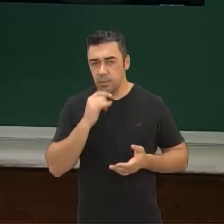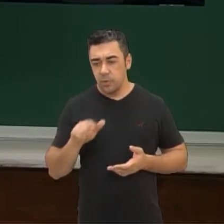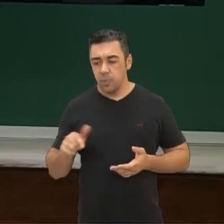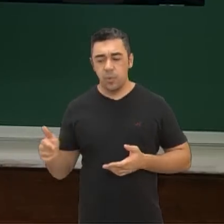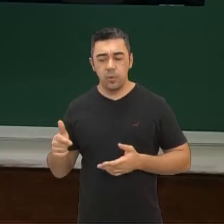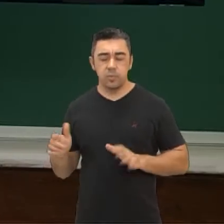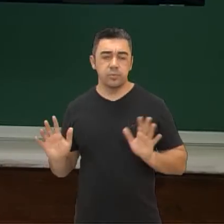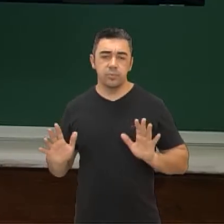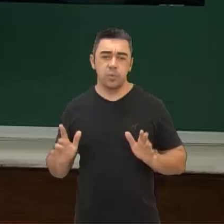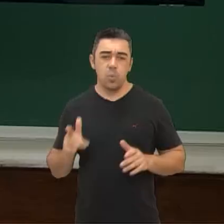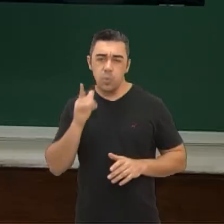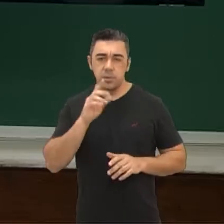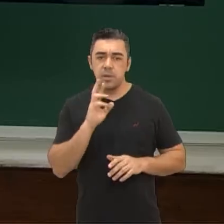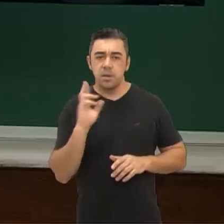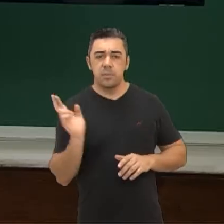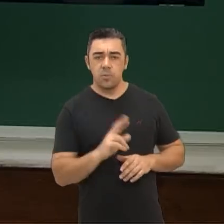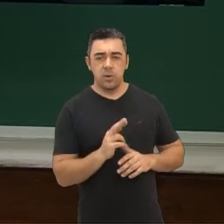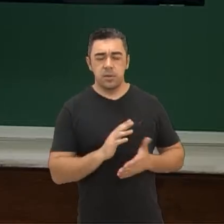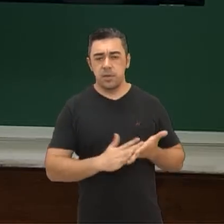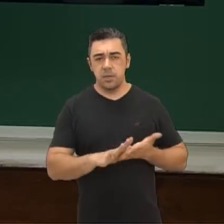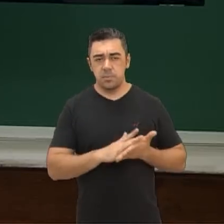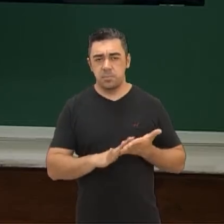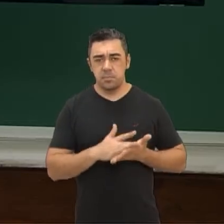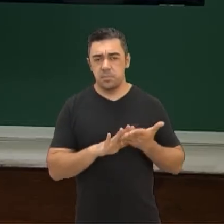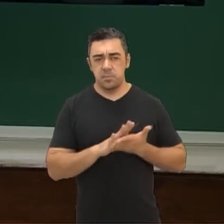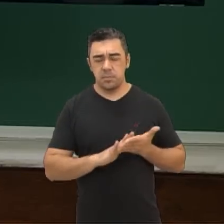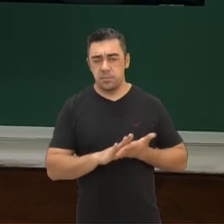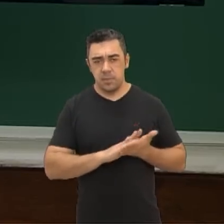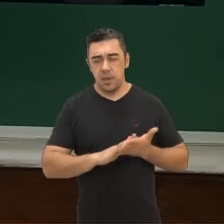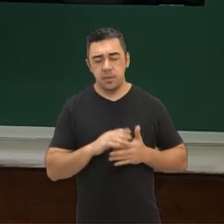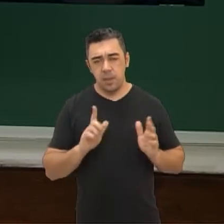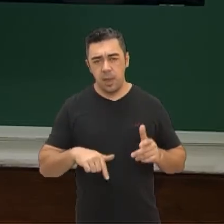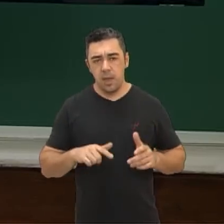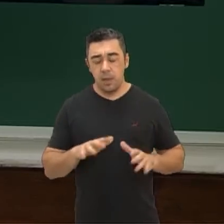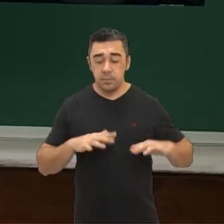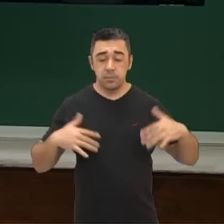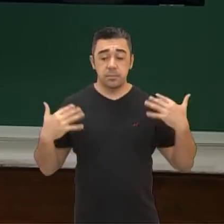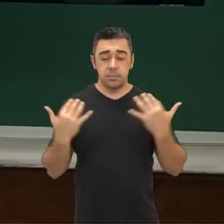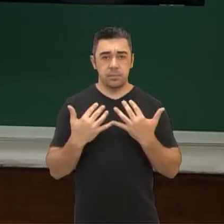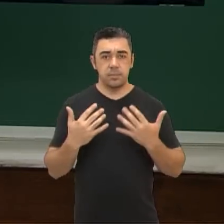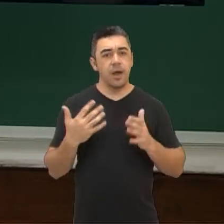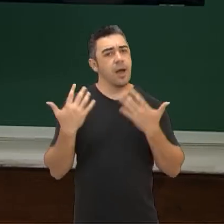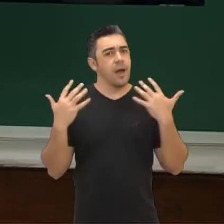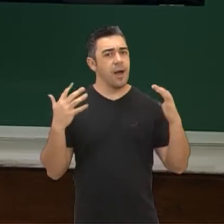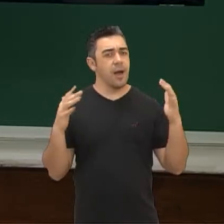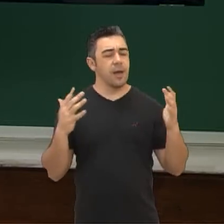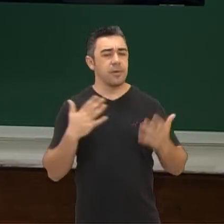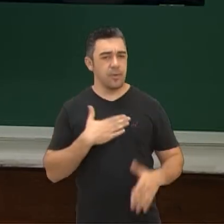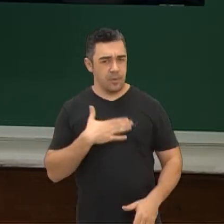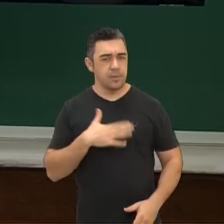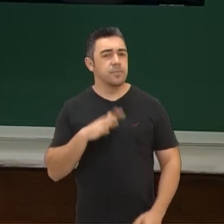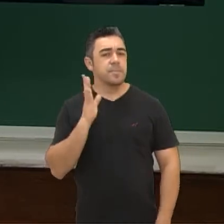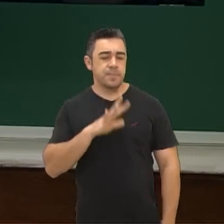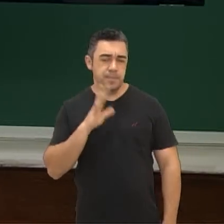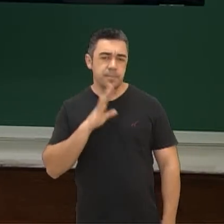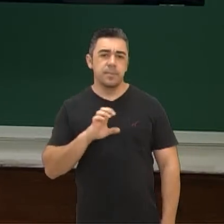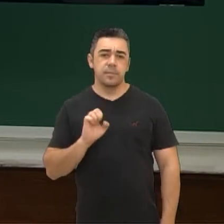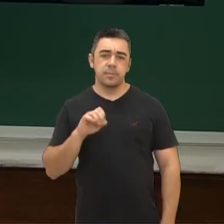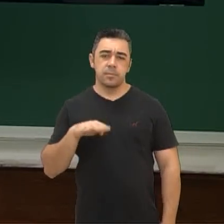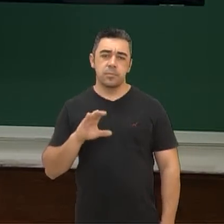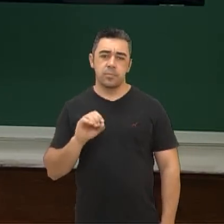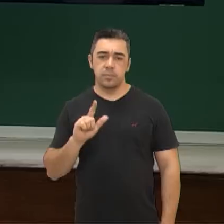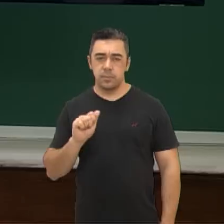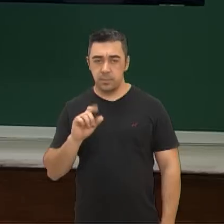interessante. Então, começa o desafio rimado. Um falando daqui, outro falando de lá, e aí, assim